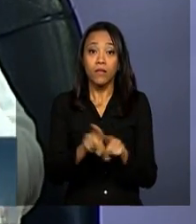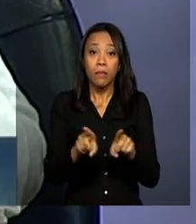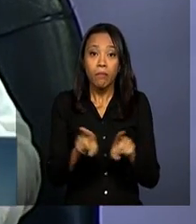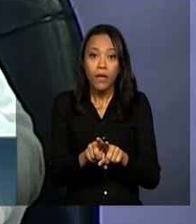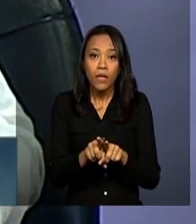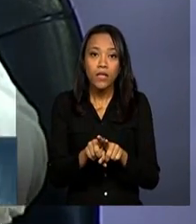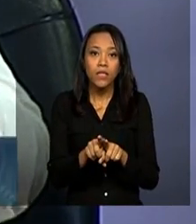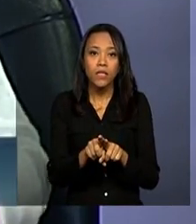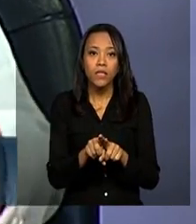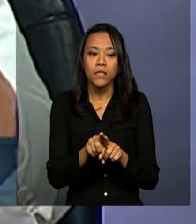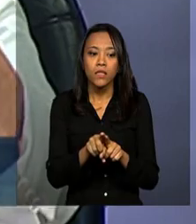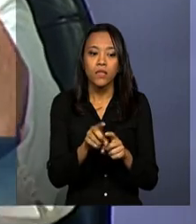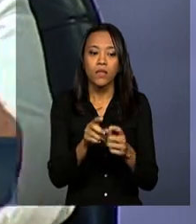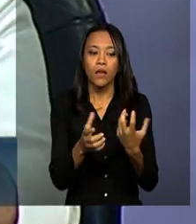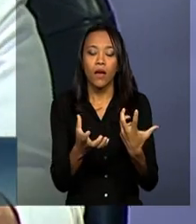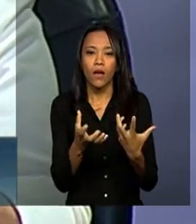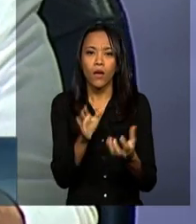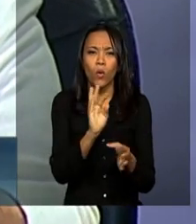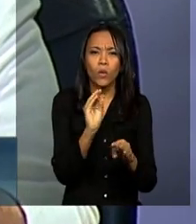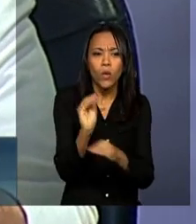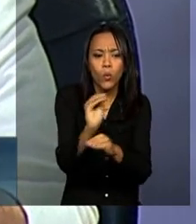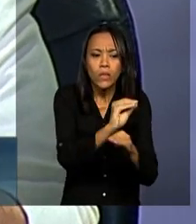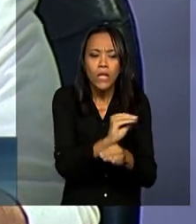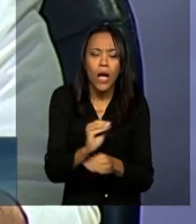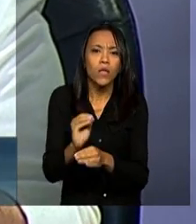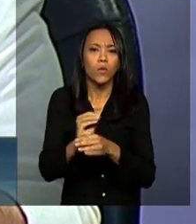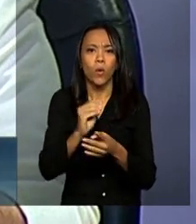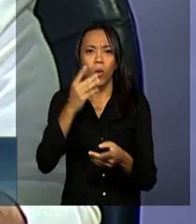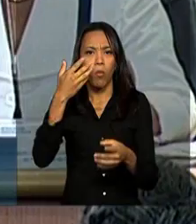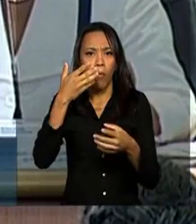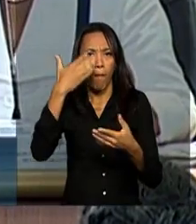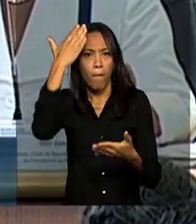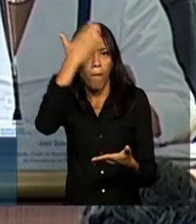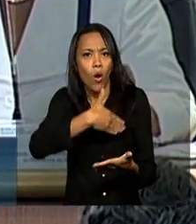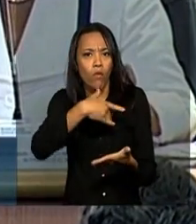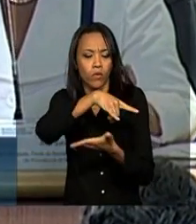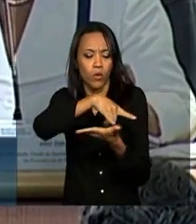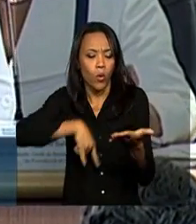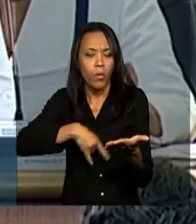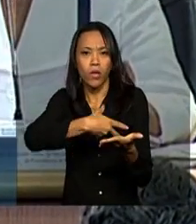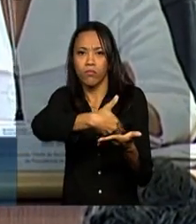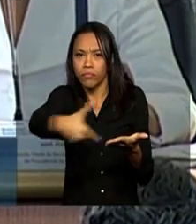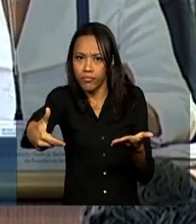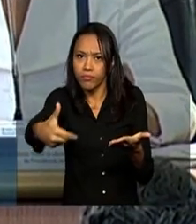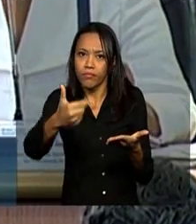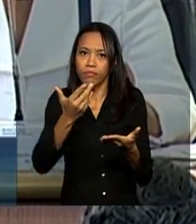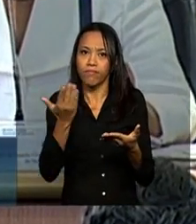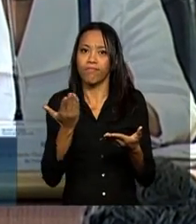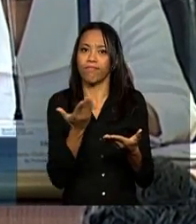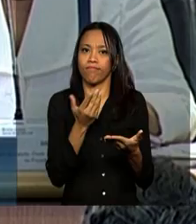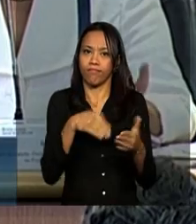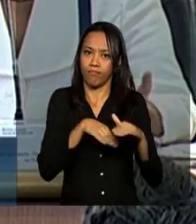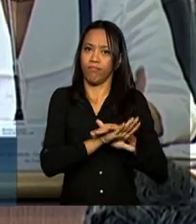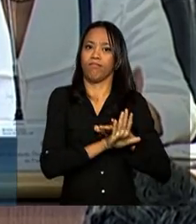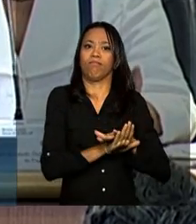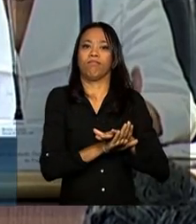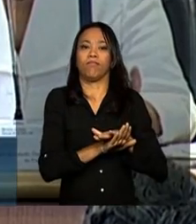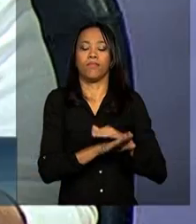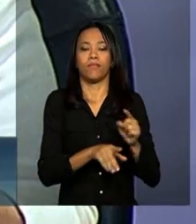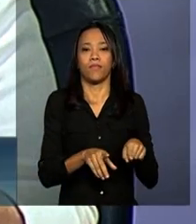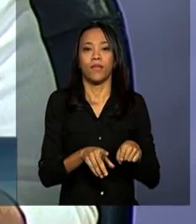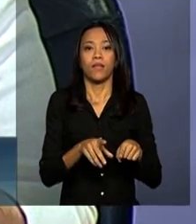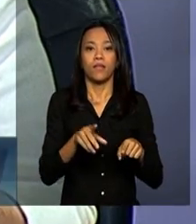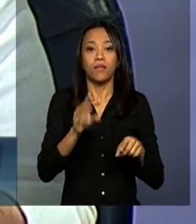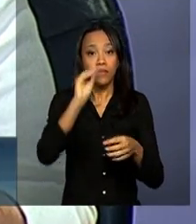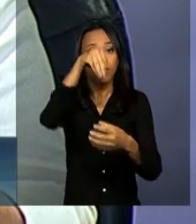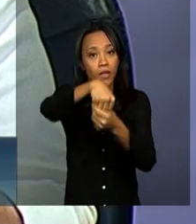as provas, os vestígios, caso queira posteriormente processar, como também na rede pública